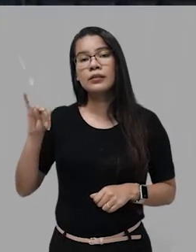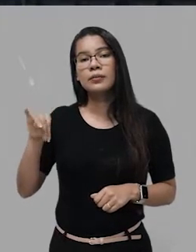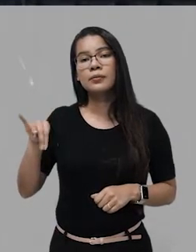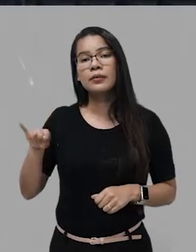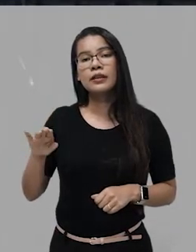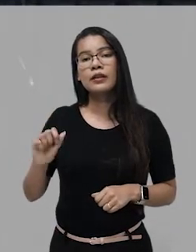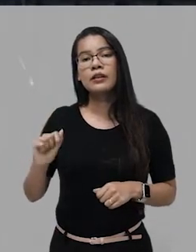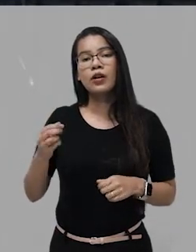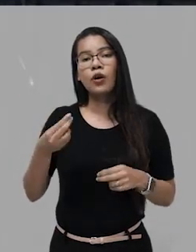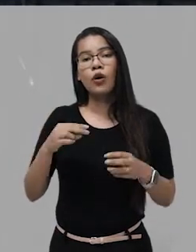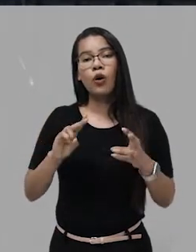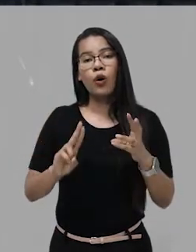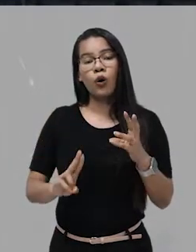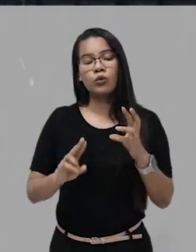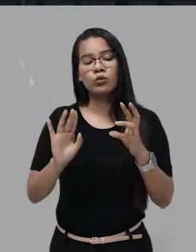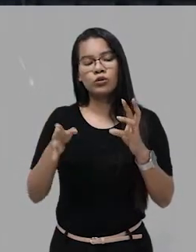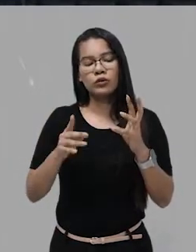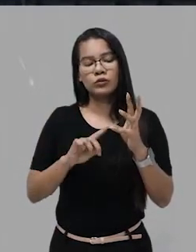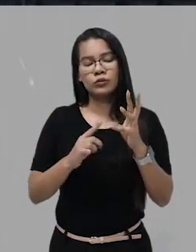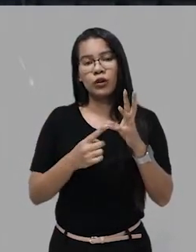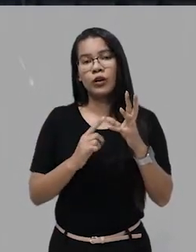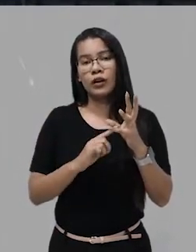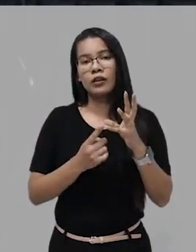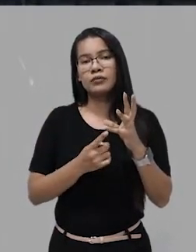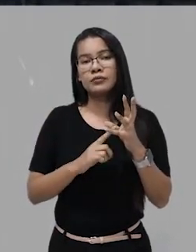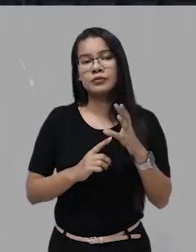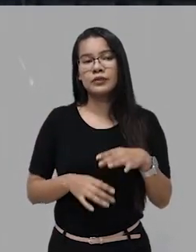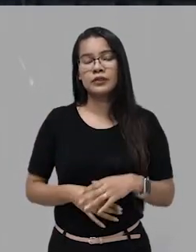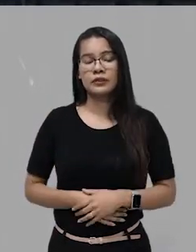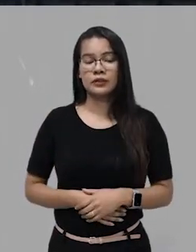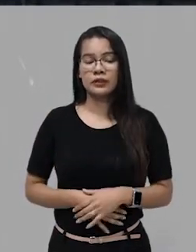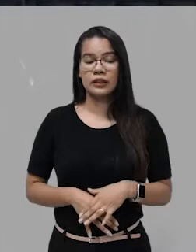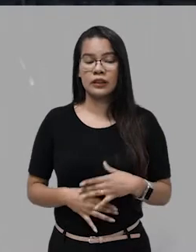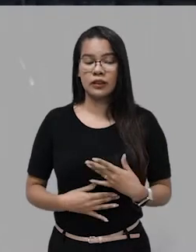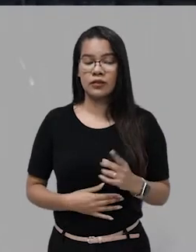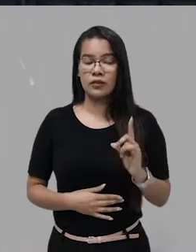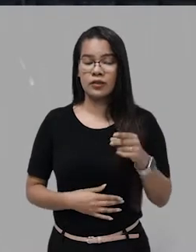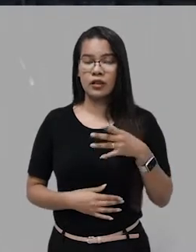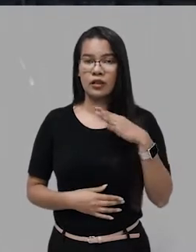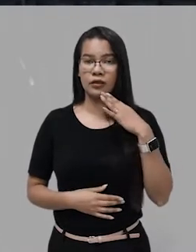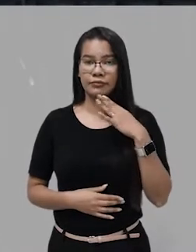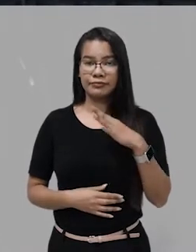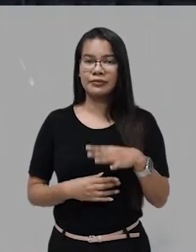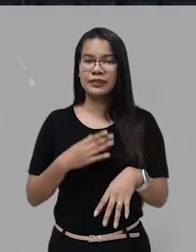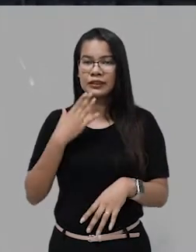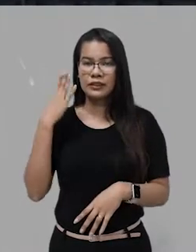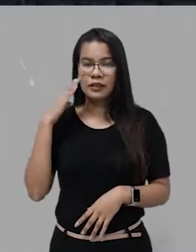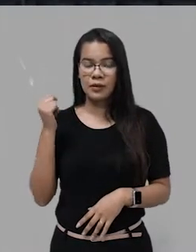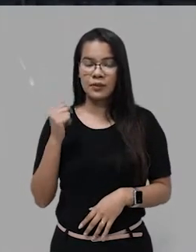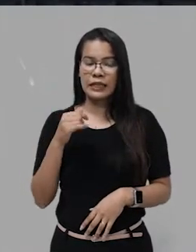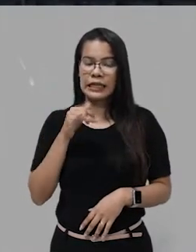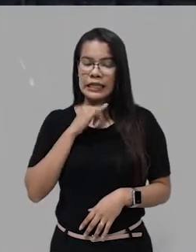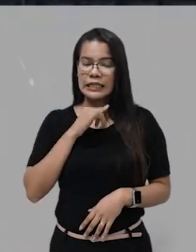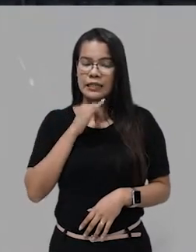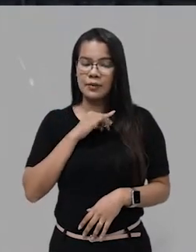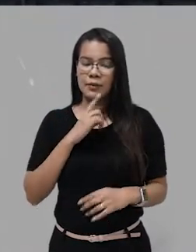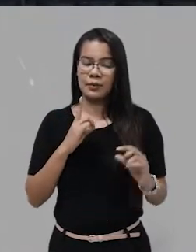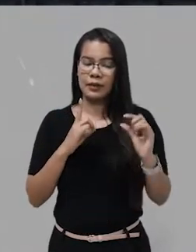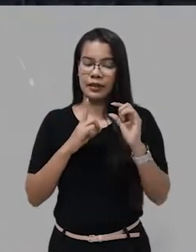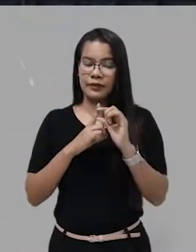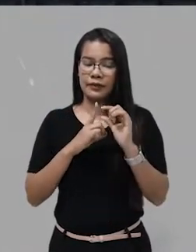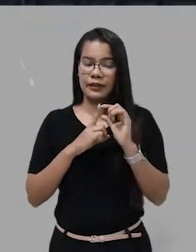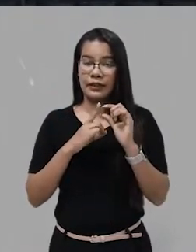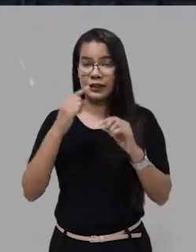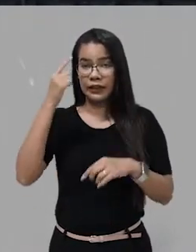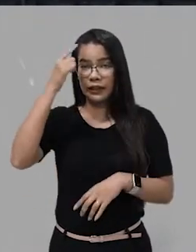Em palavras paroxítonas, perdem o acento. Acho que essas palavras aqui vocês já estão até acostumados. Por exemplo, a palavra ideia. A gente já está